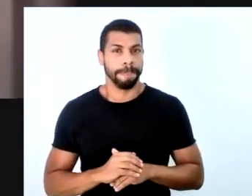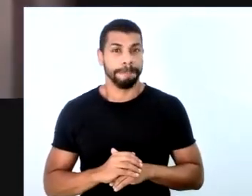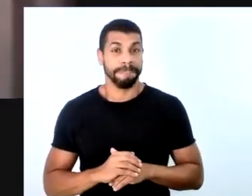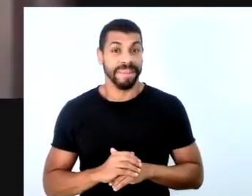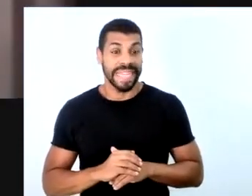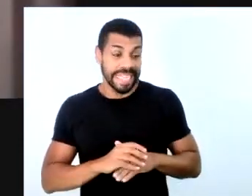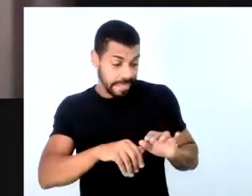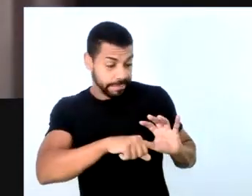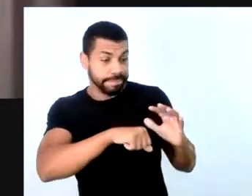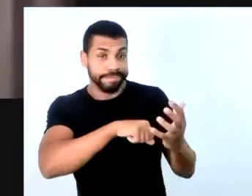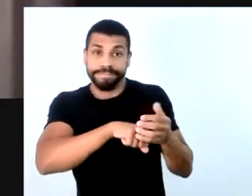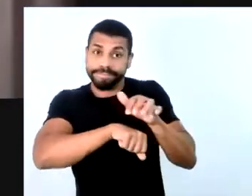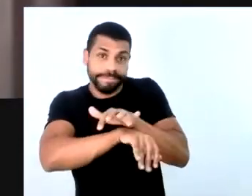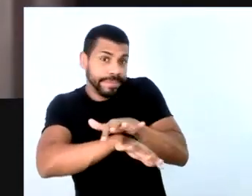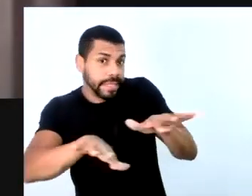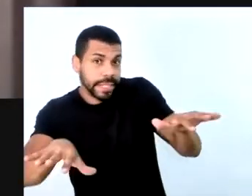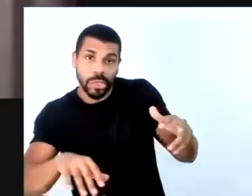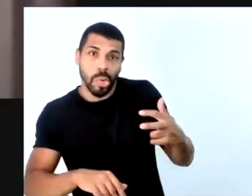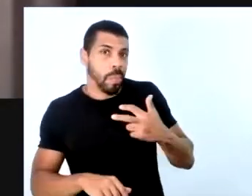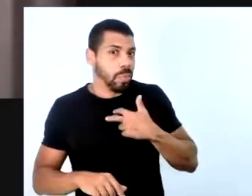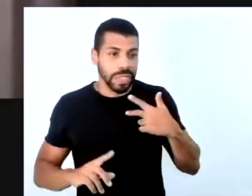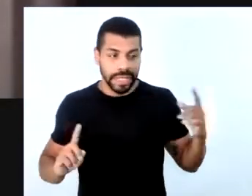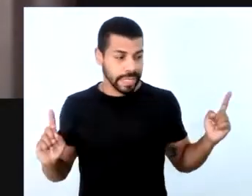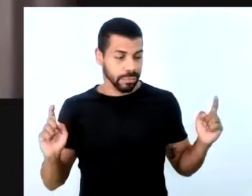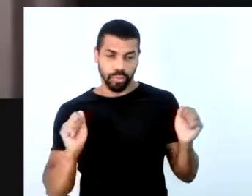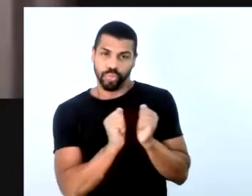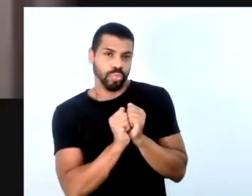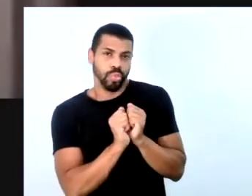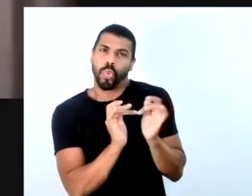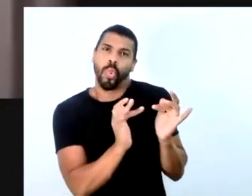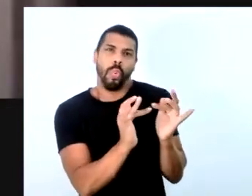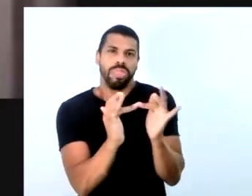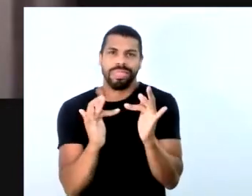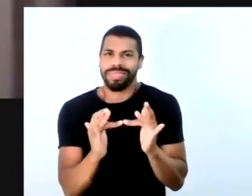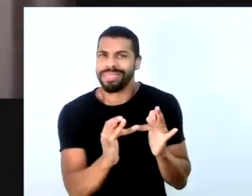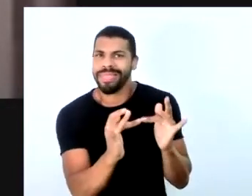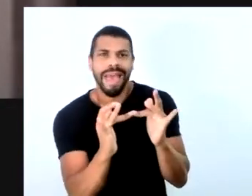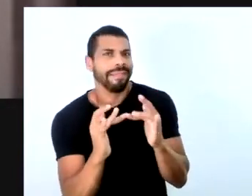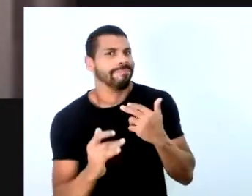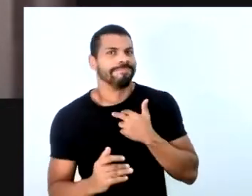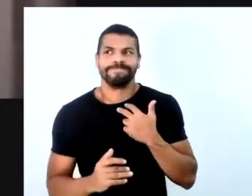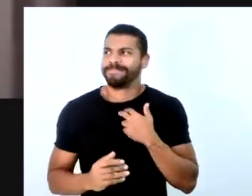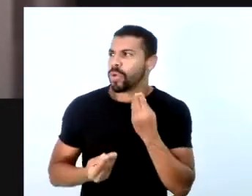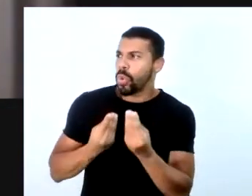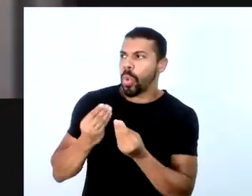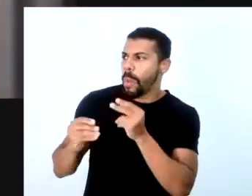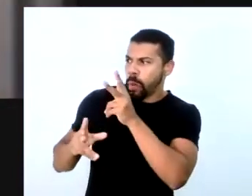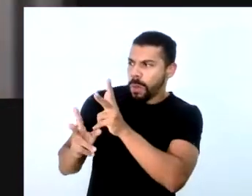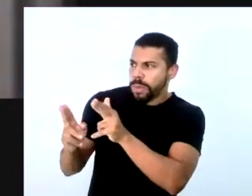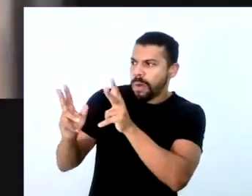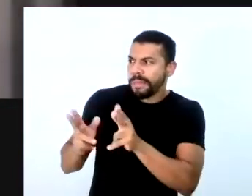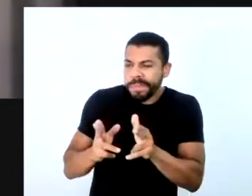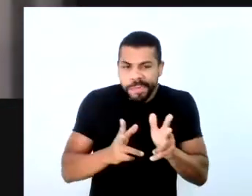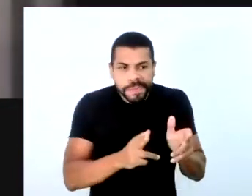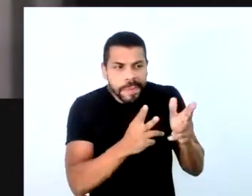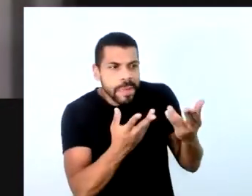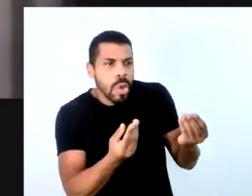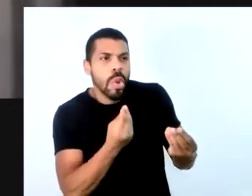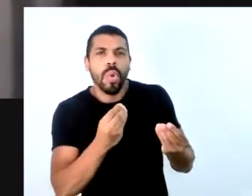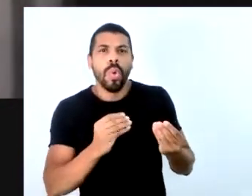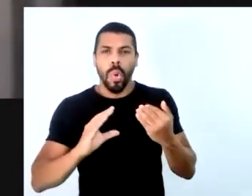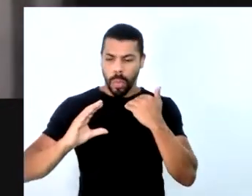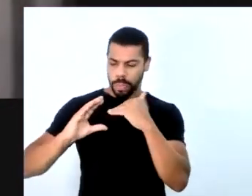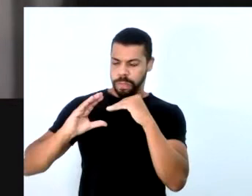apresentam. E pandemia, a gente não podia estar junto. Então, testar ainda como